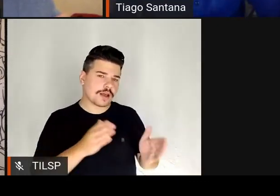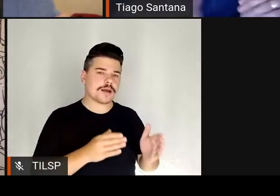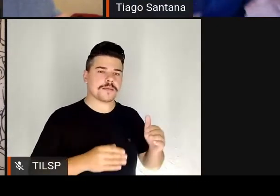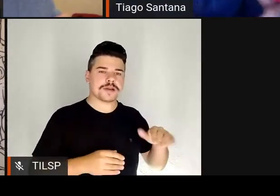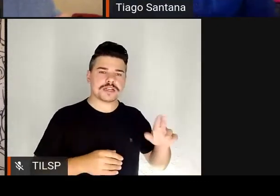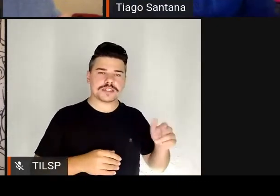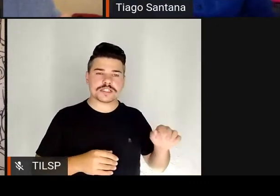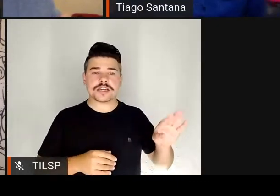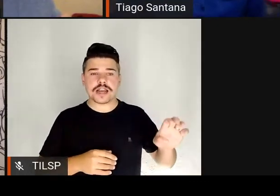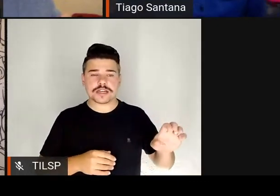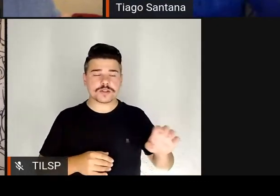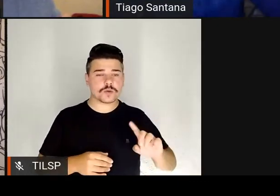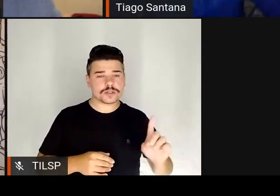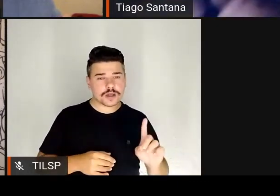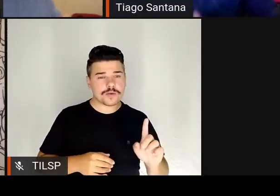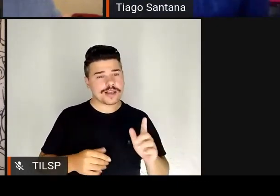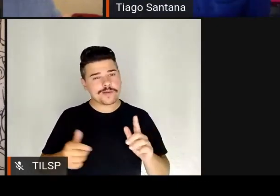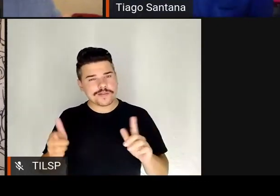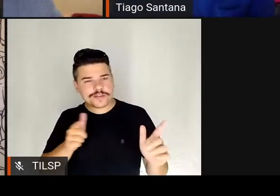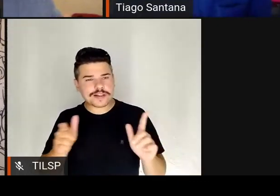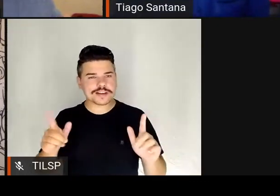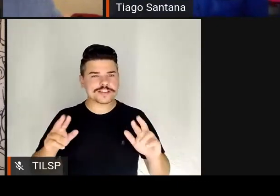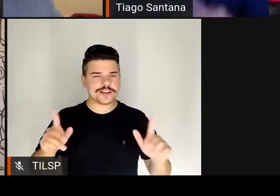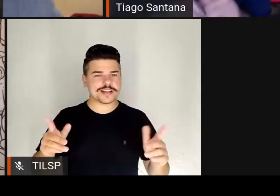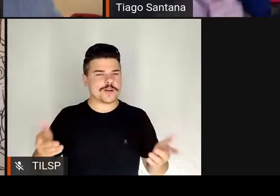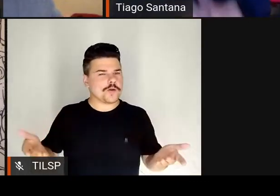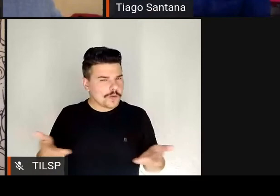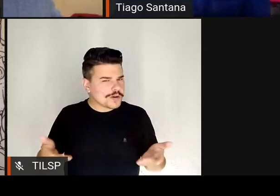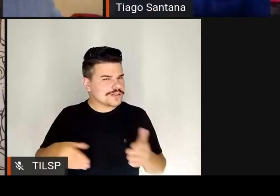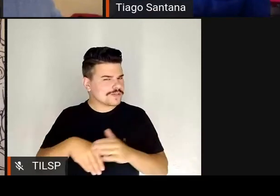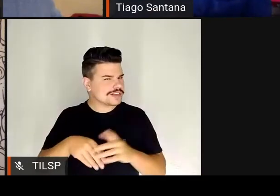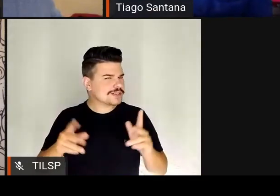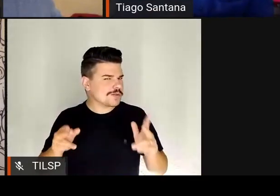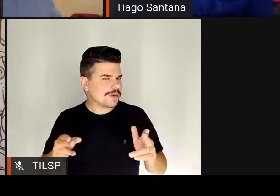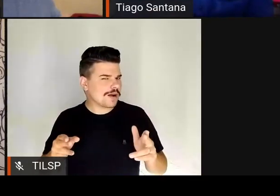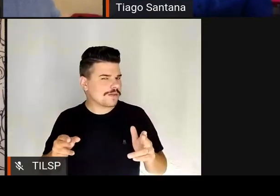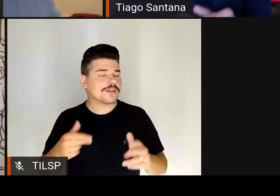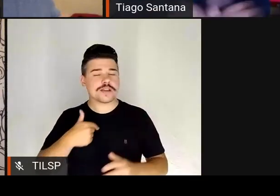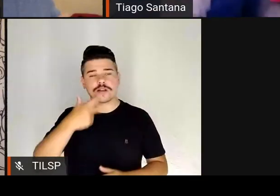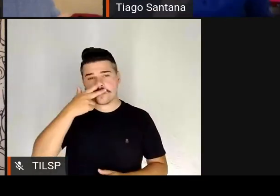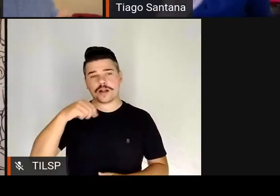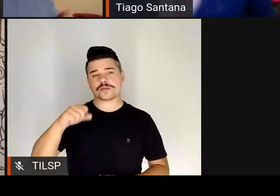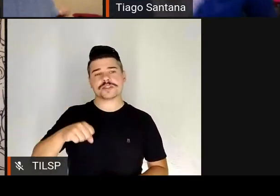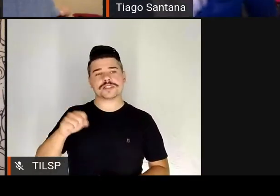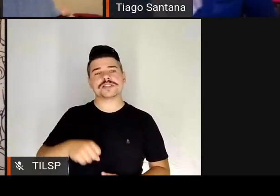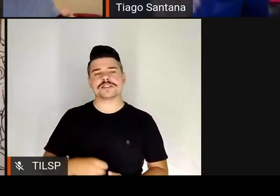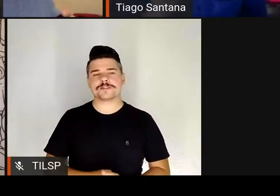eu vou ser mais radical, se ele faria a mesma coisa hoje, eu acho que sim. Sabe, eu